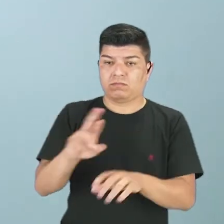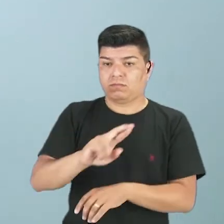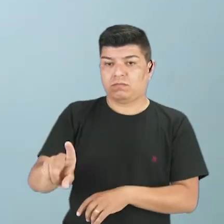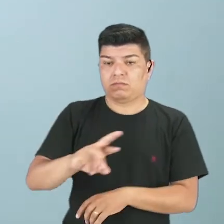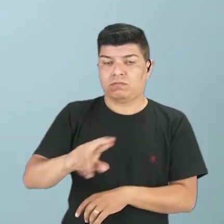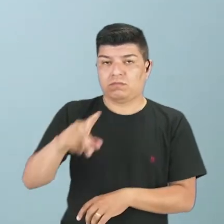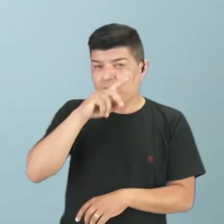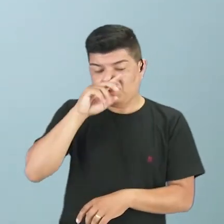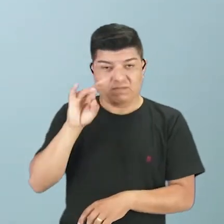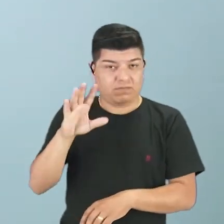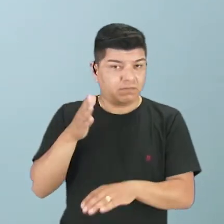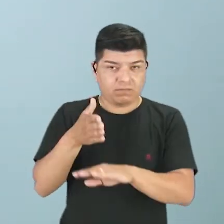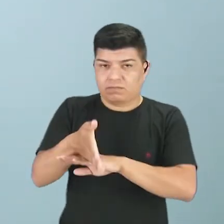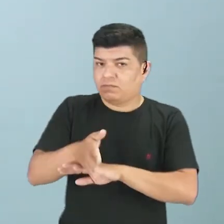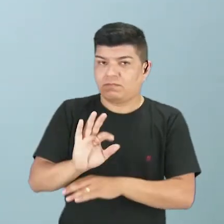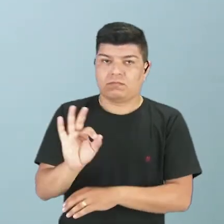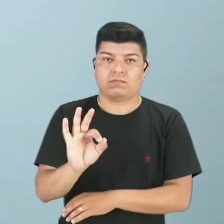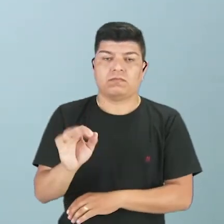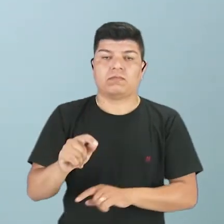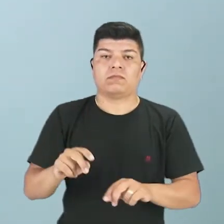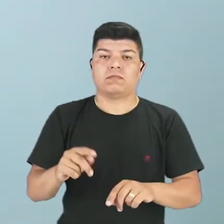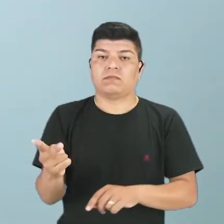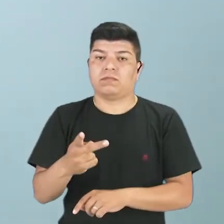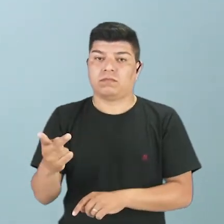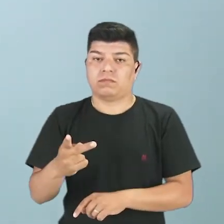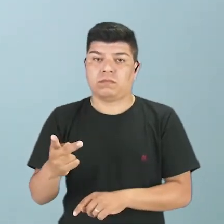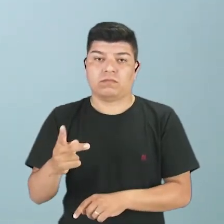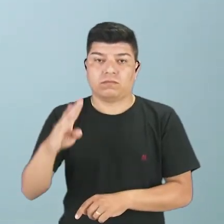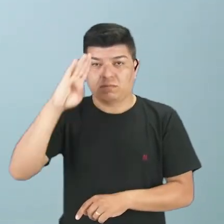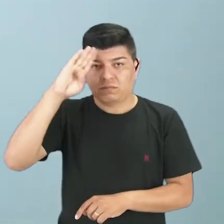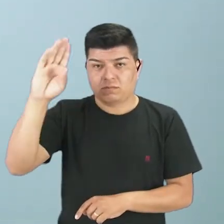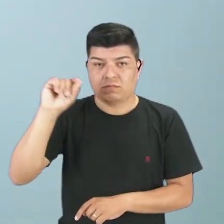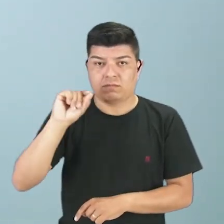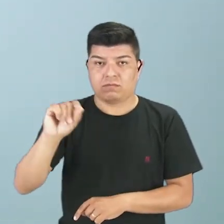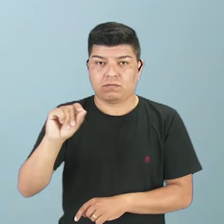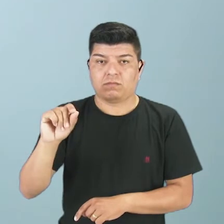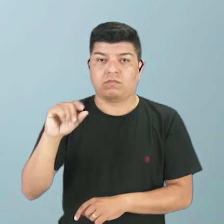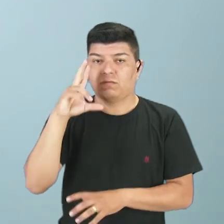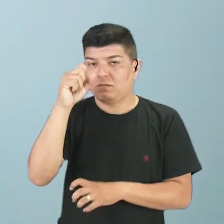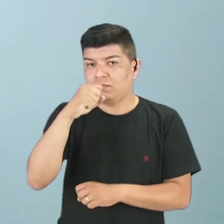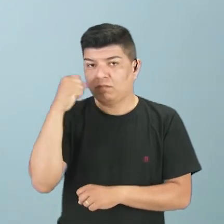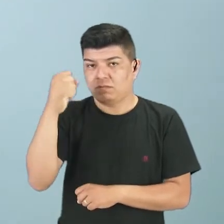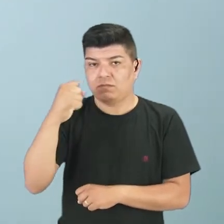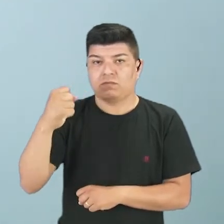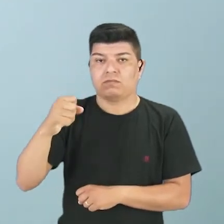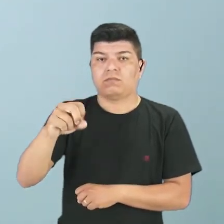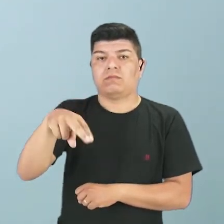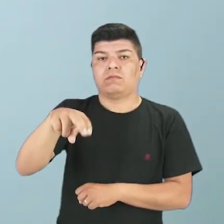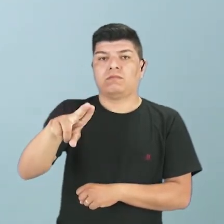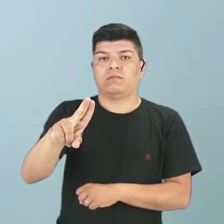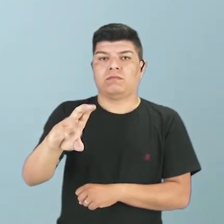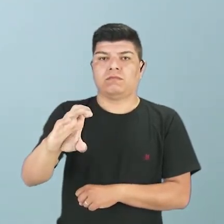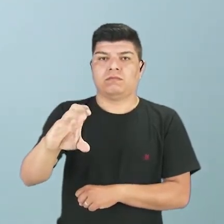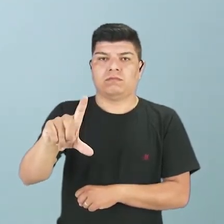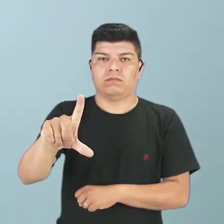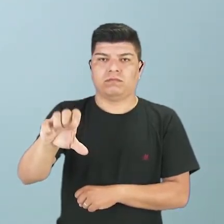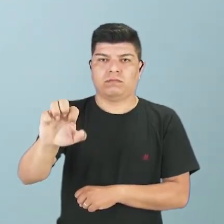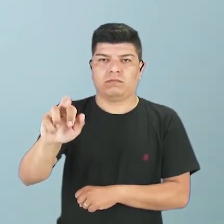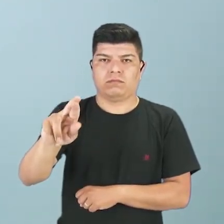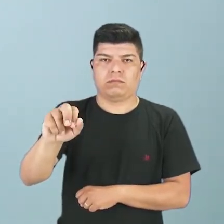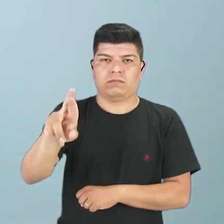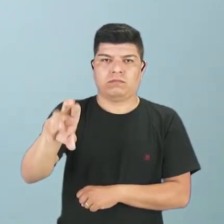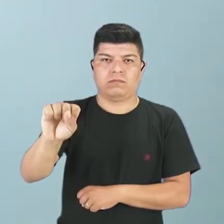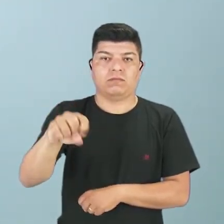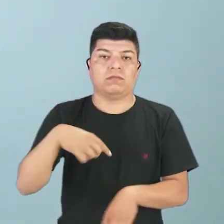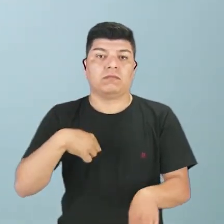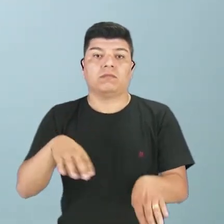se intrometiam nesse momento em que as duas gigantes, principalmente potências nucleares, estavam rivalizando,